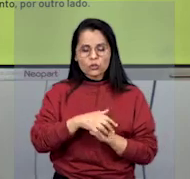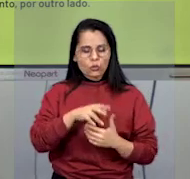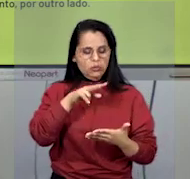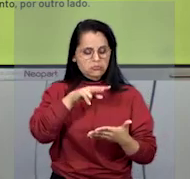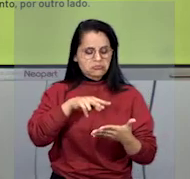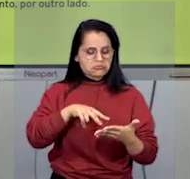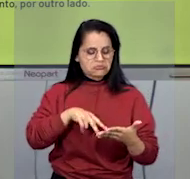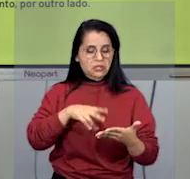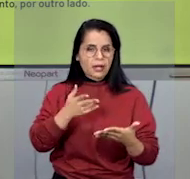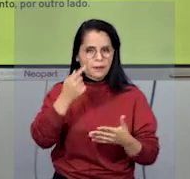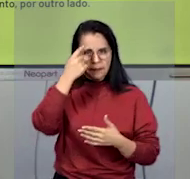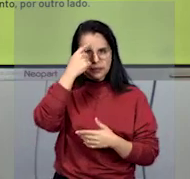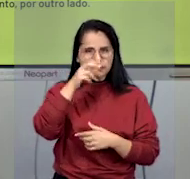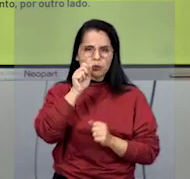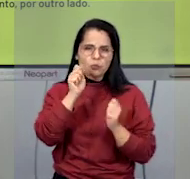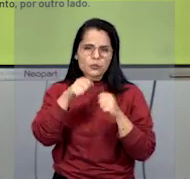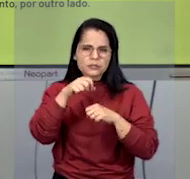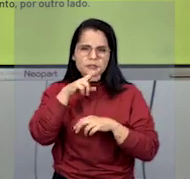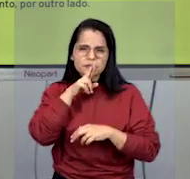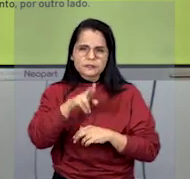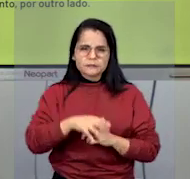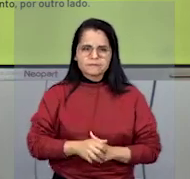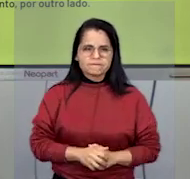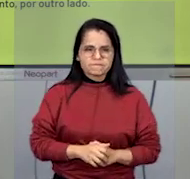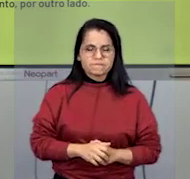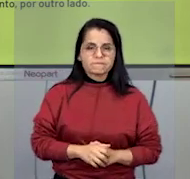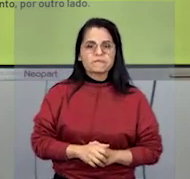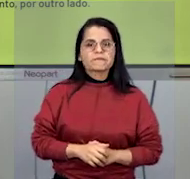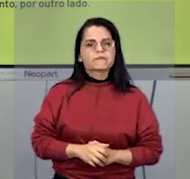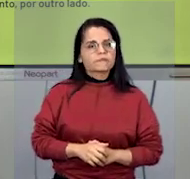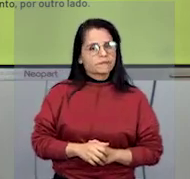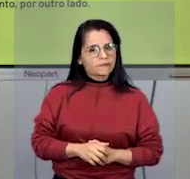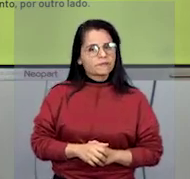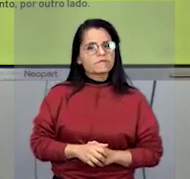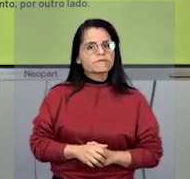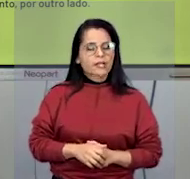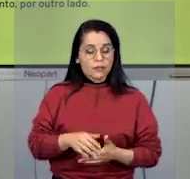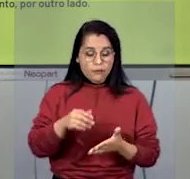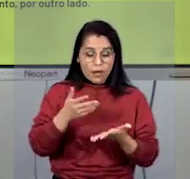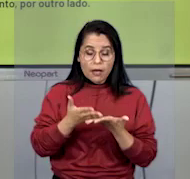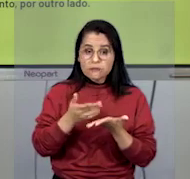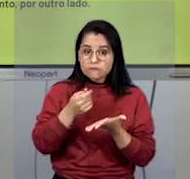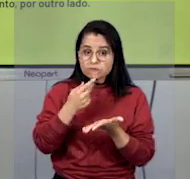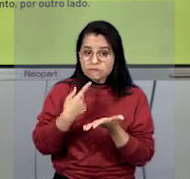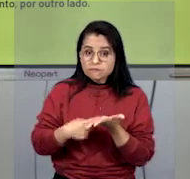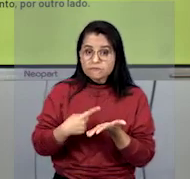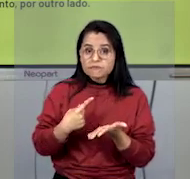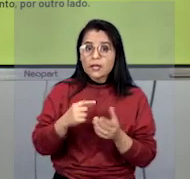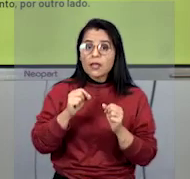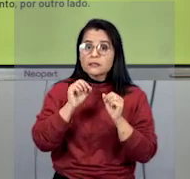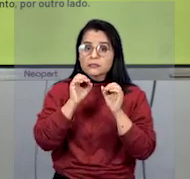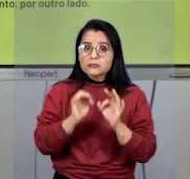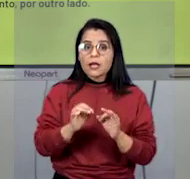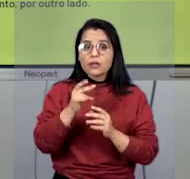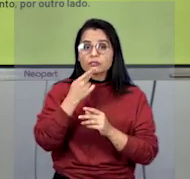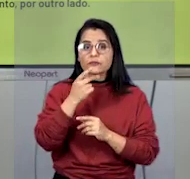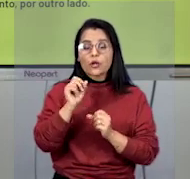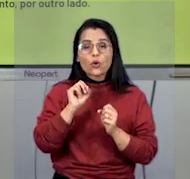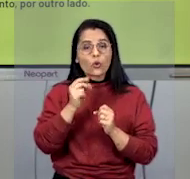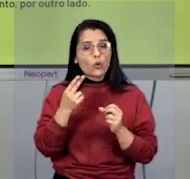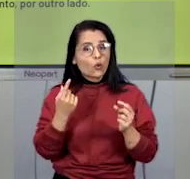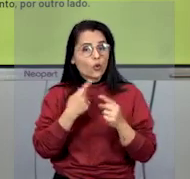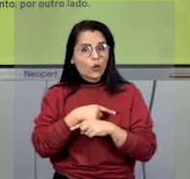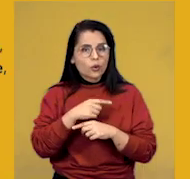ouvindo, já pensando numa possível resposta, que vai confirmar o que você disse ou contradizer o que você